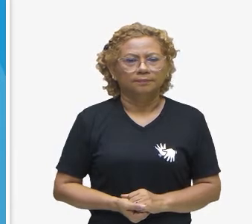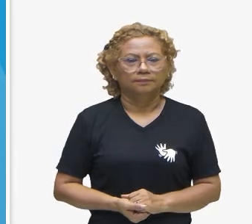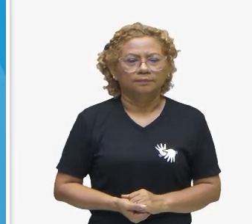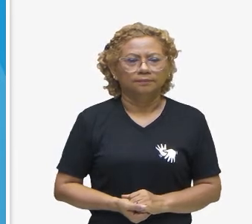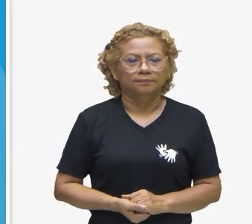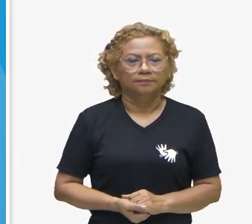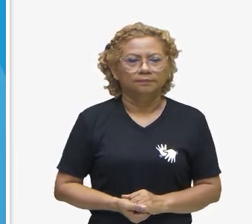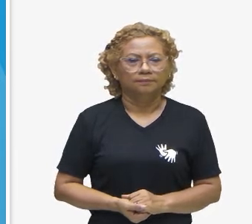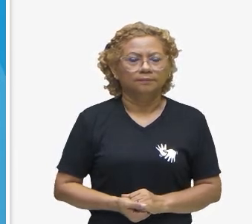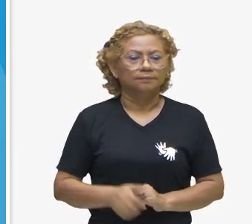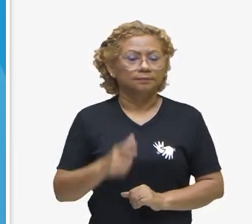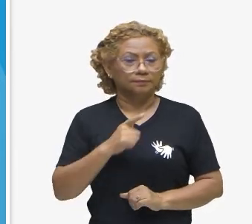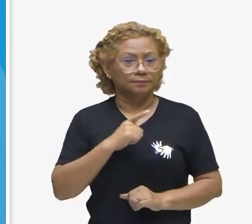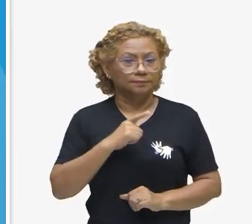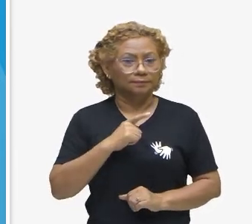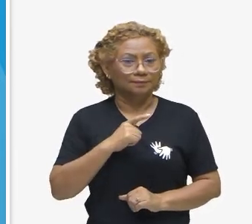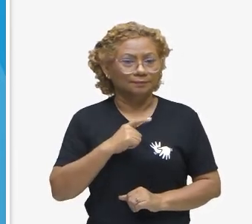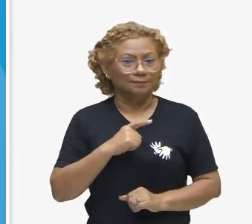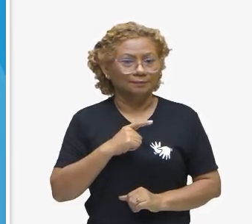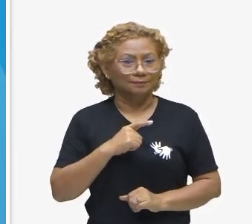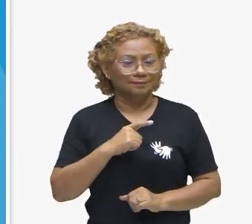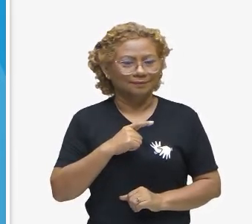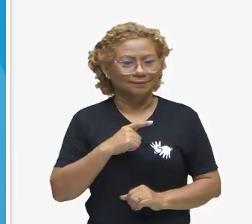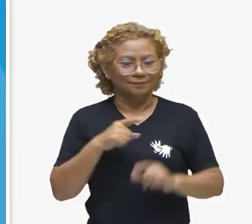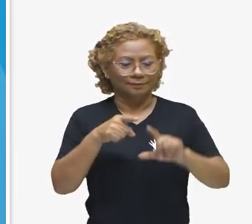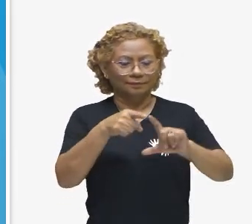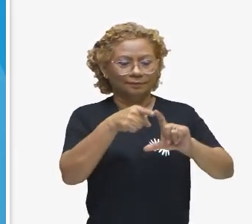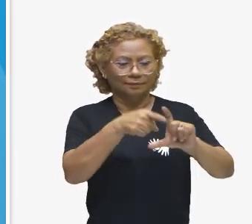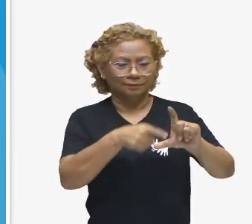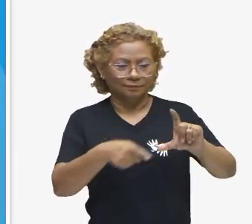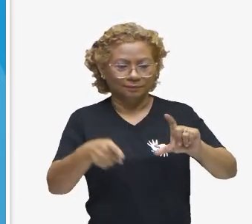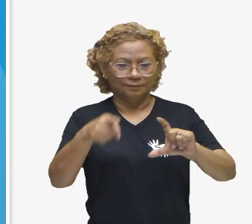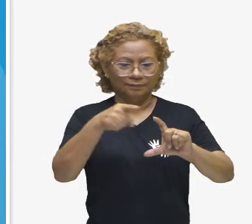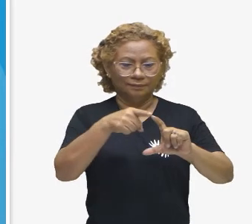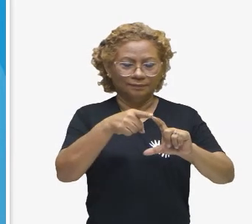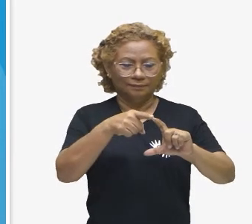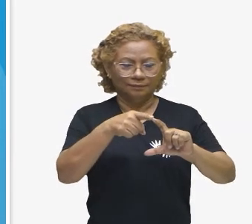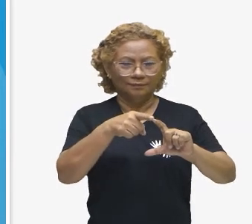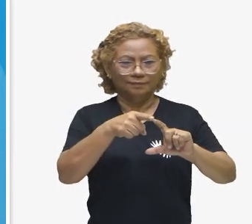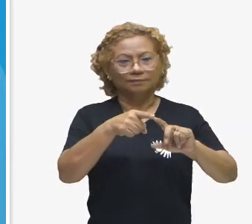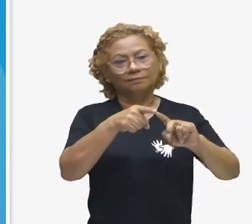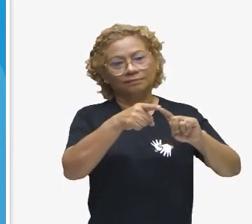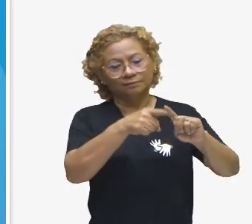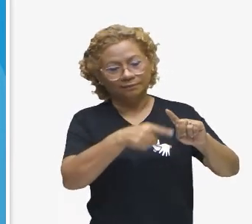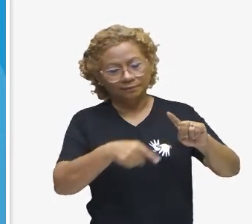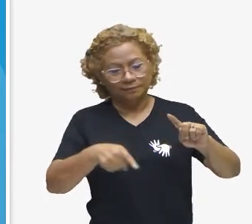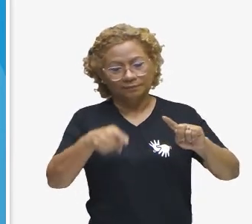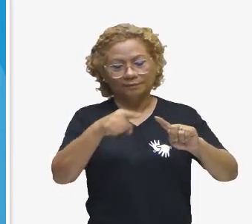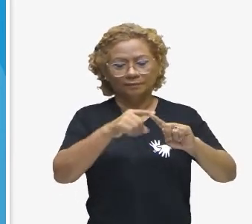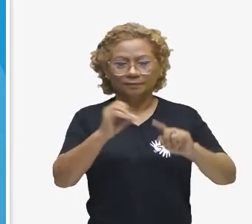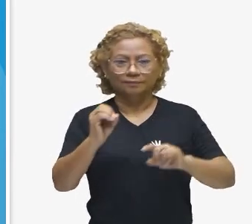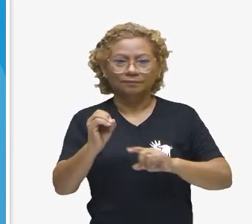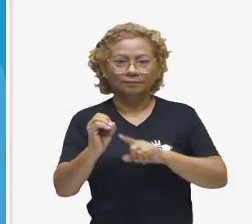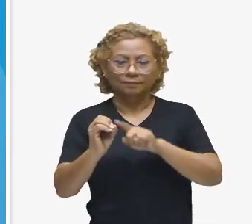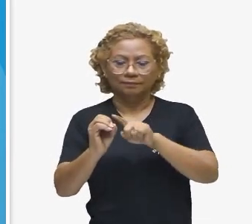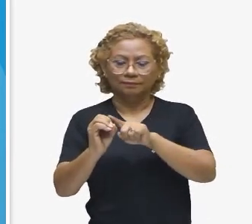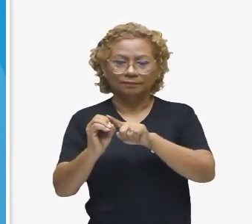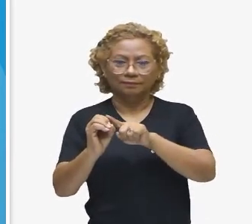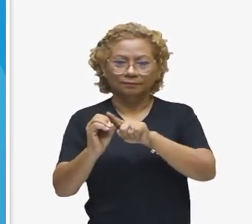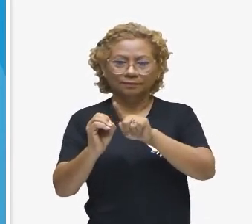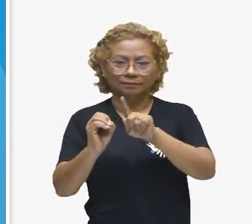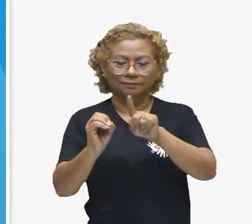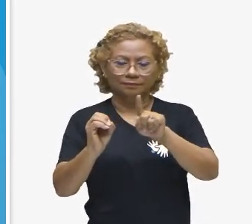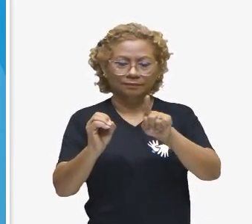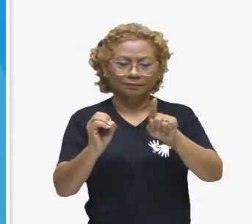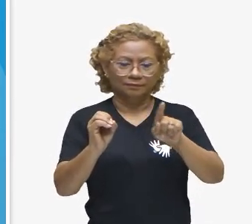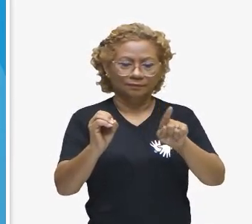Temos aí novamente o ciclo trigonométrico, o raio se deslocando no ciclo até π sobre